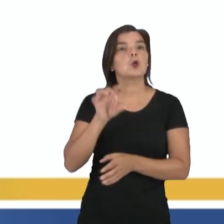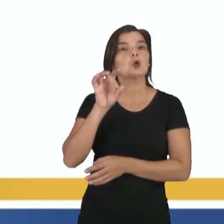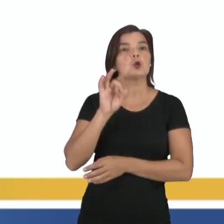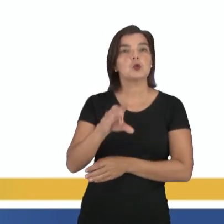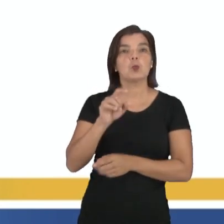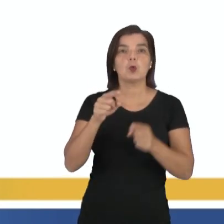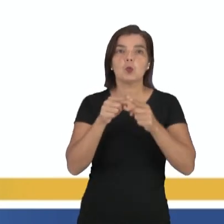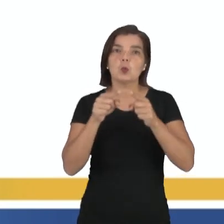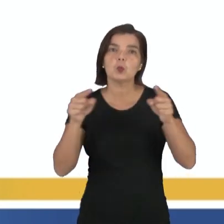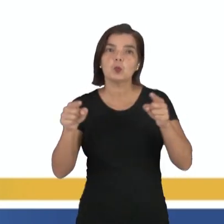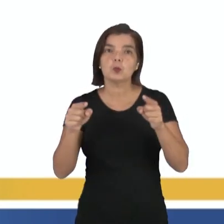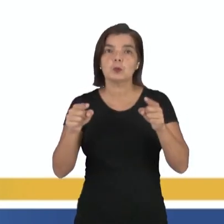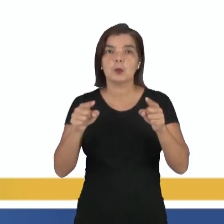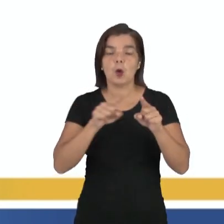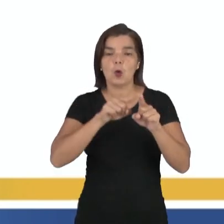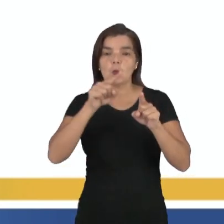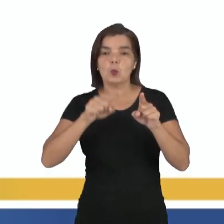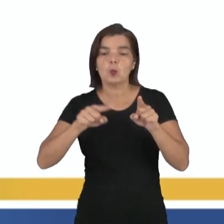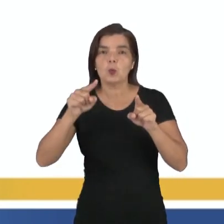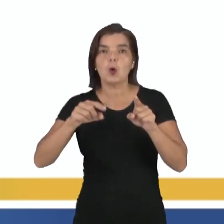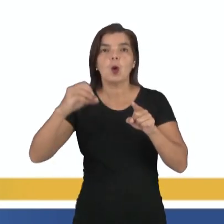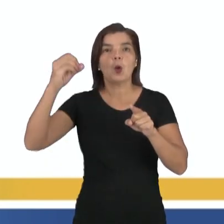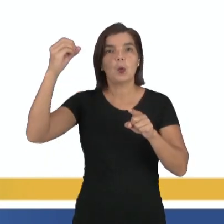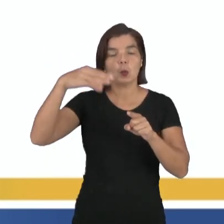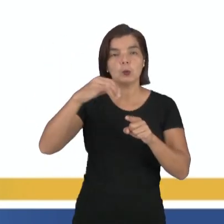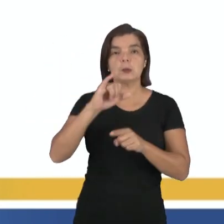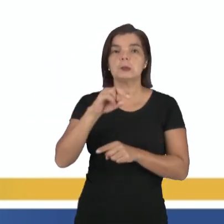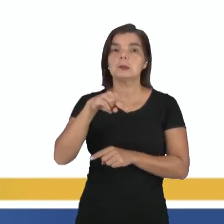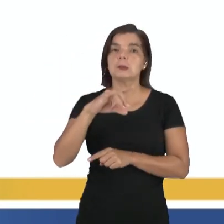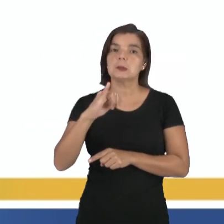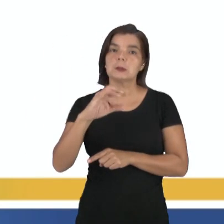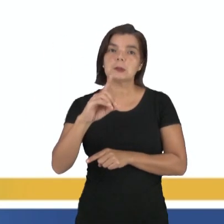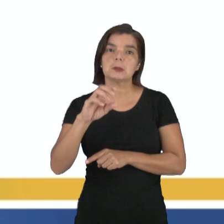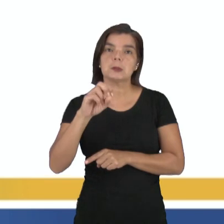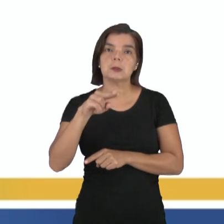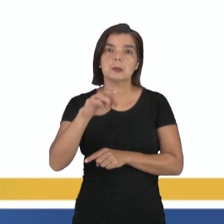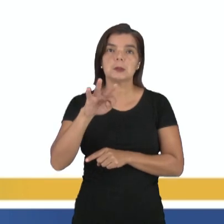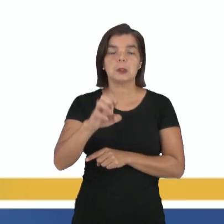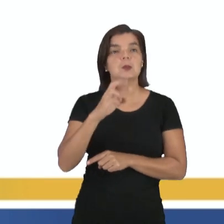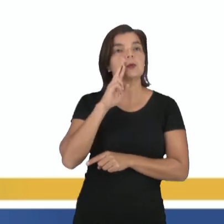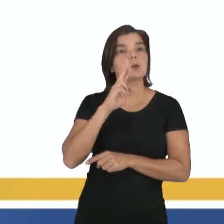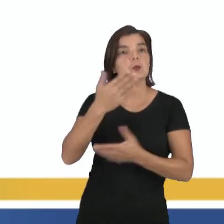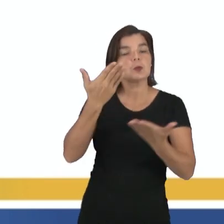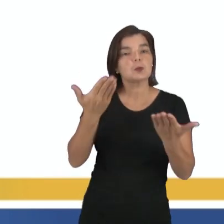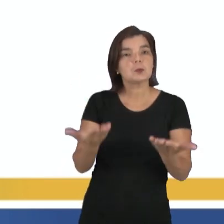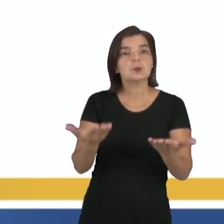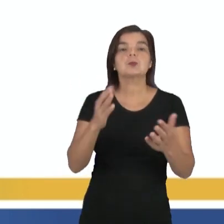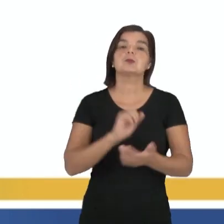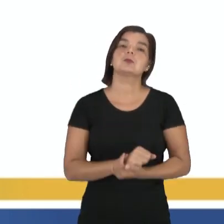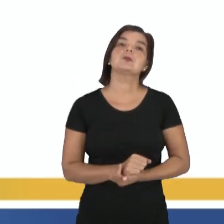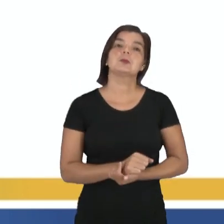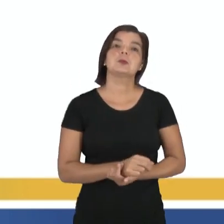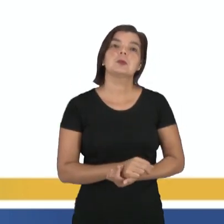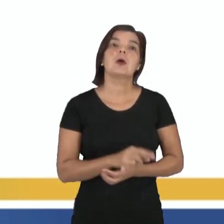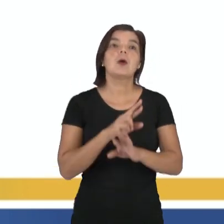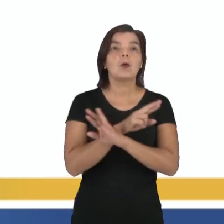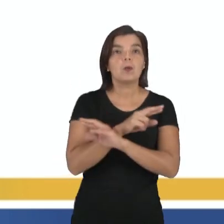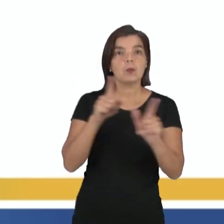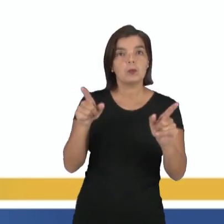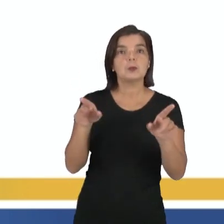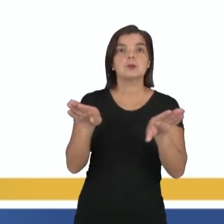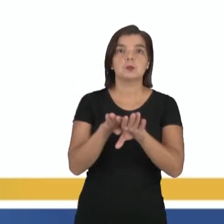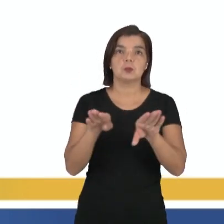última opção diz somente do comprimento de onda da luz incidente. Então, como a gente viu ao longo do conteúdo, o que vai diferenciar uma